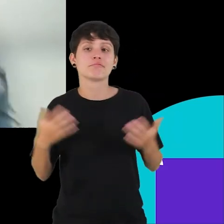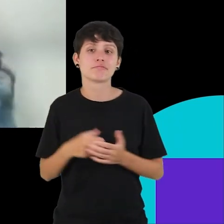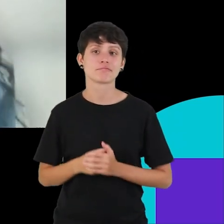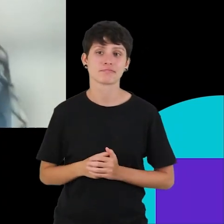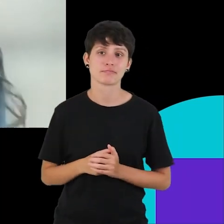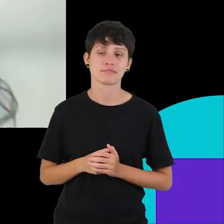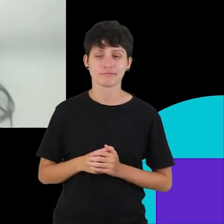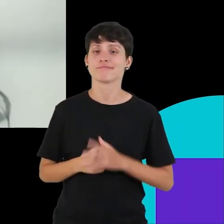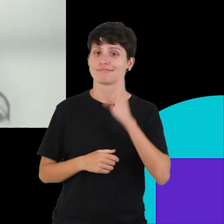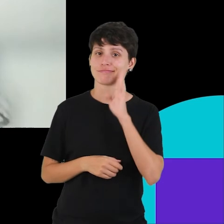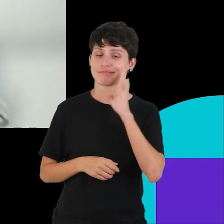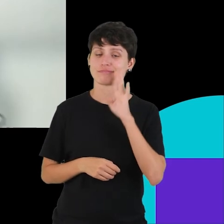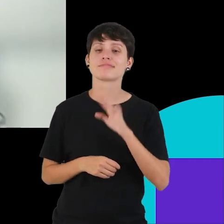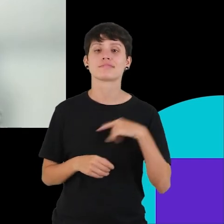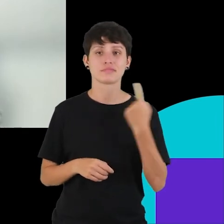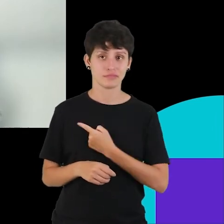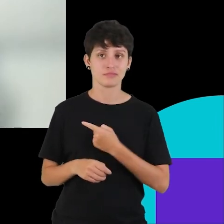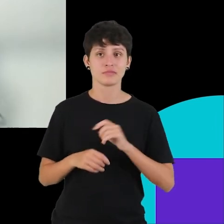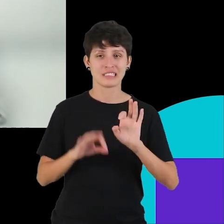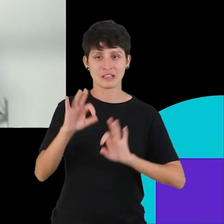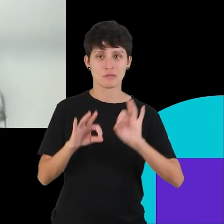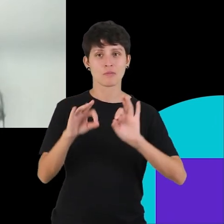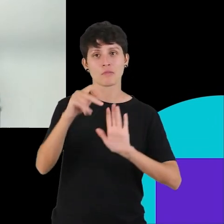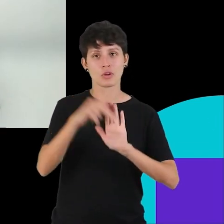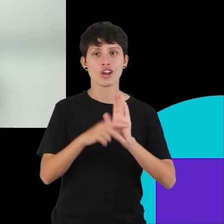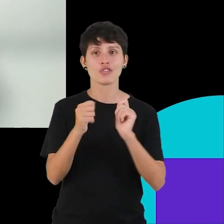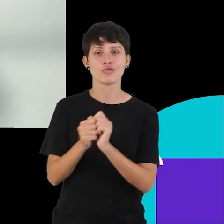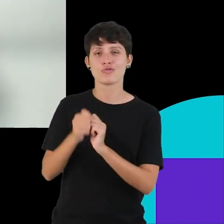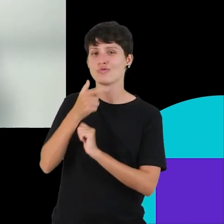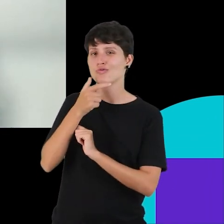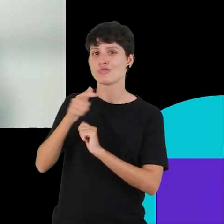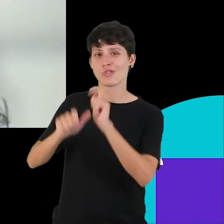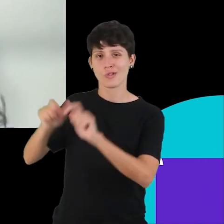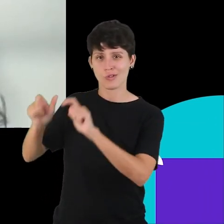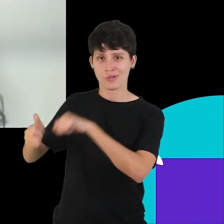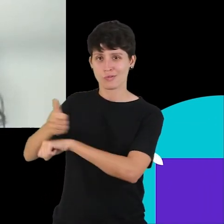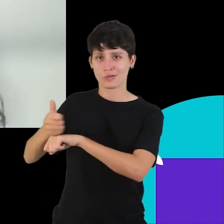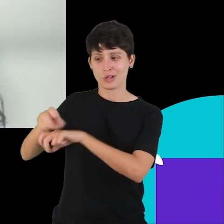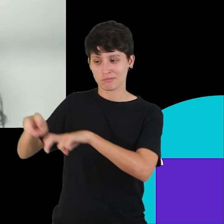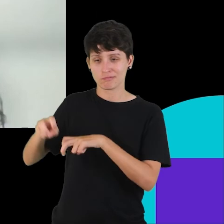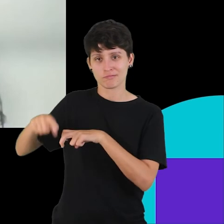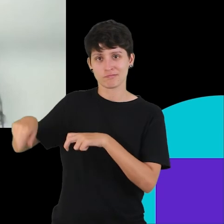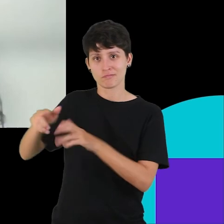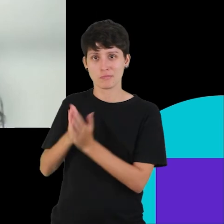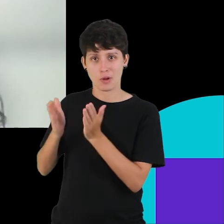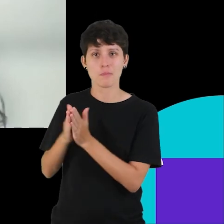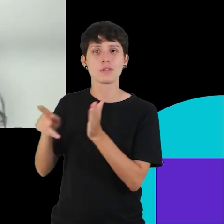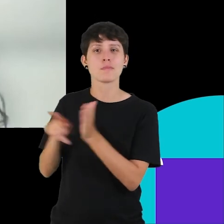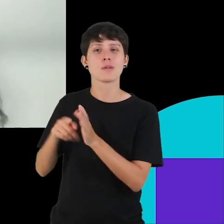problemas complexos e tal, realidades complexas, eu logo penso no trabalho que a gente faz aqui, né, na SGB. É